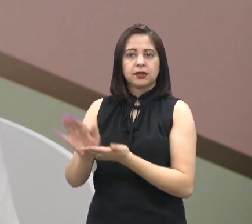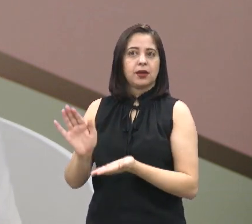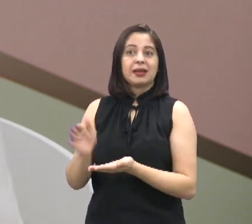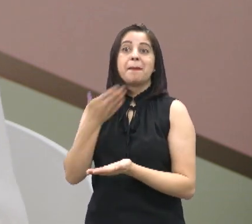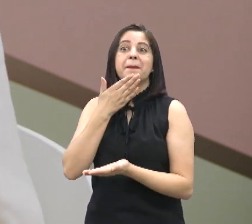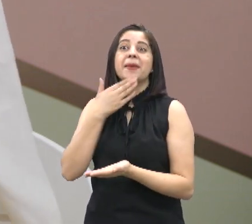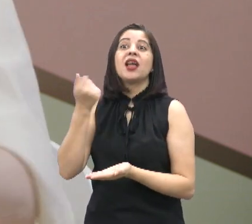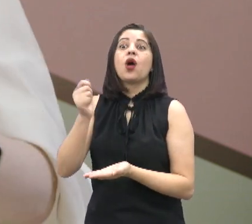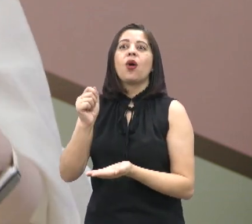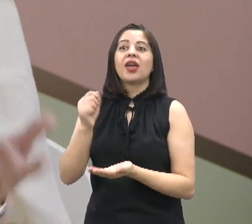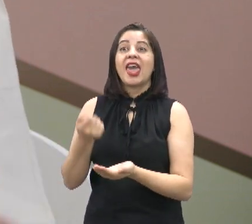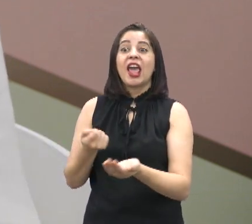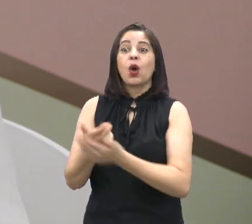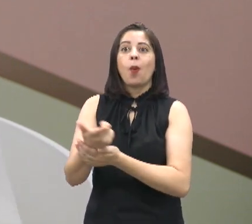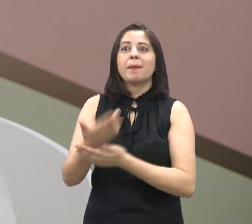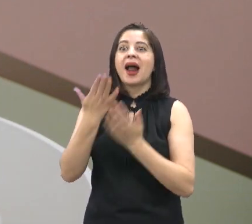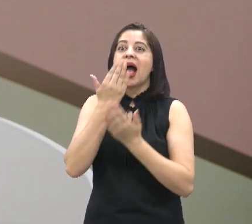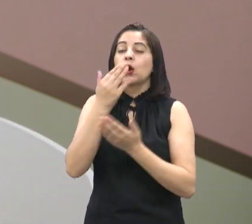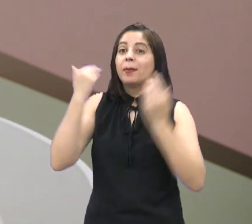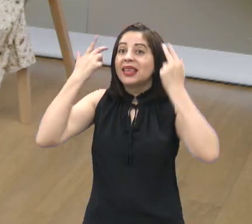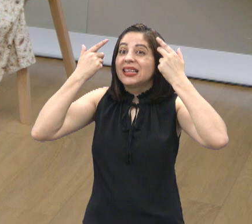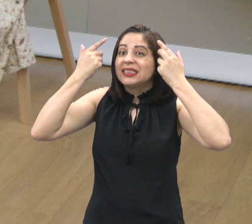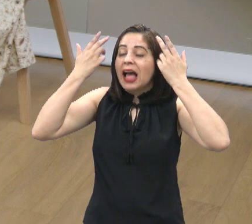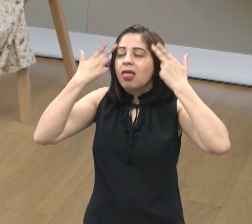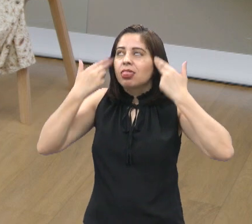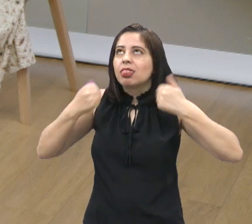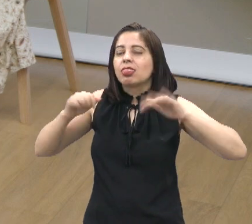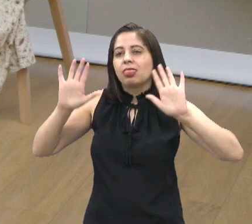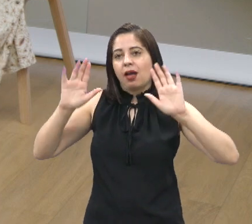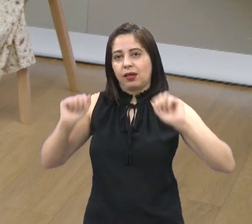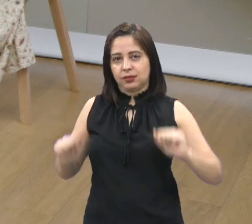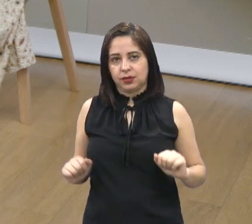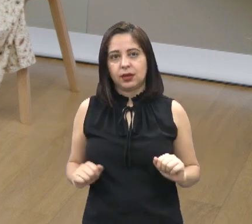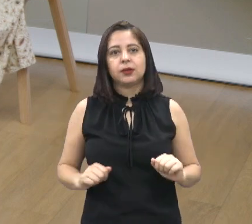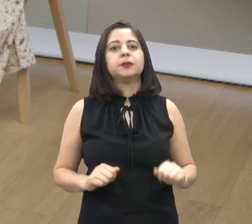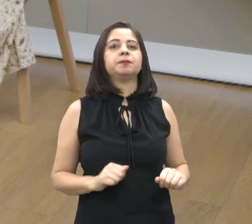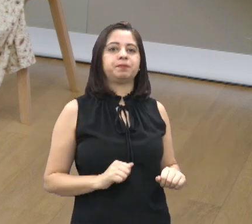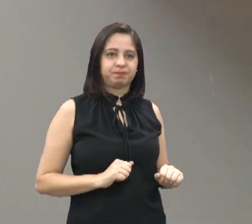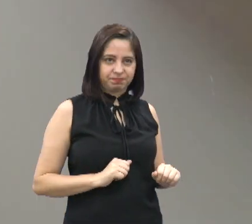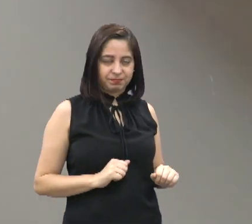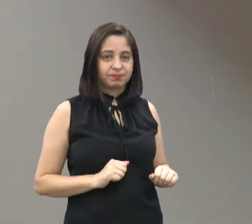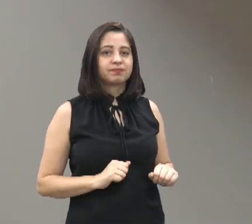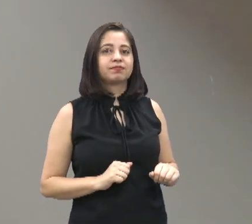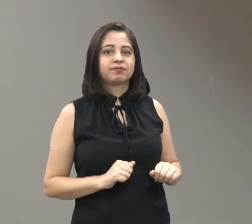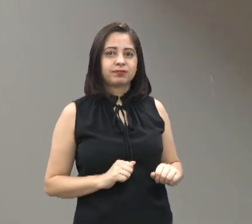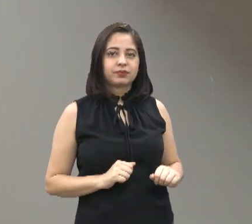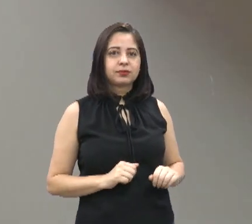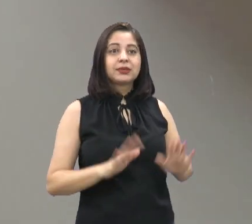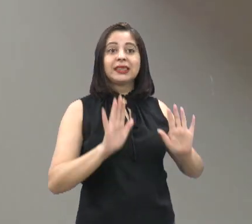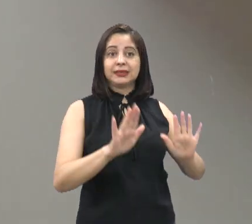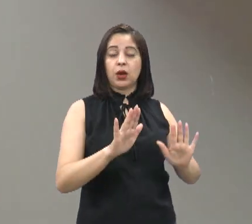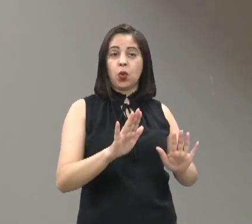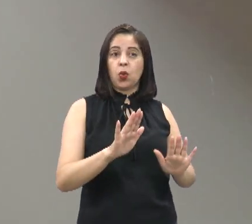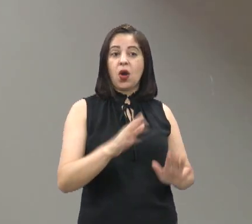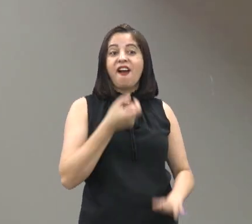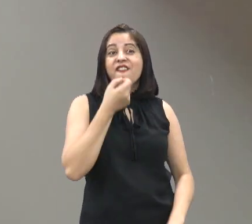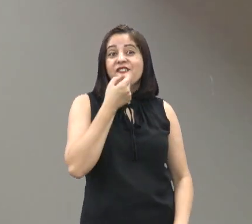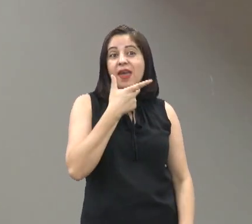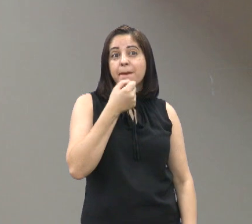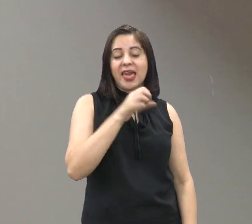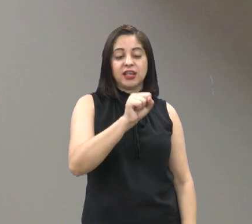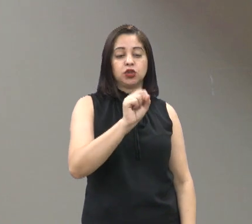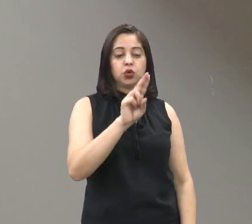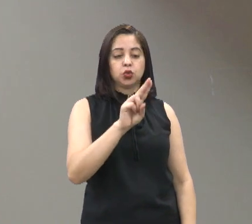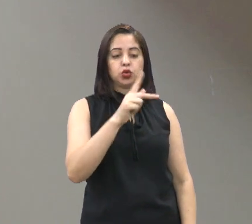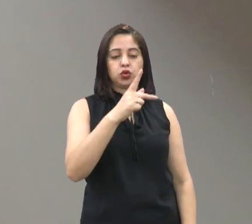de atividade física e teria um benefício maior. É verdade. Né? E essa seria a minha próxima pergunta. Suplementos, porque existem esses que estão